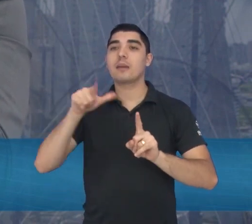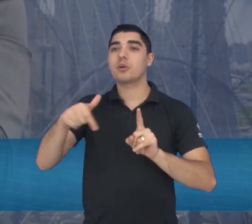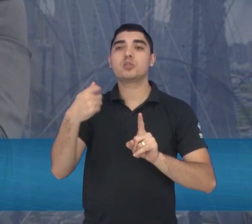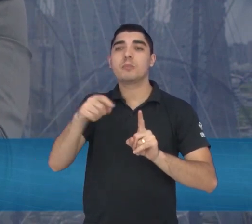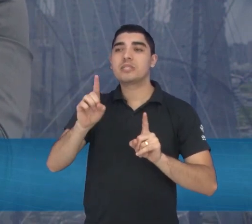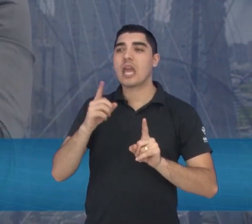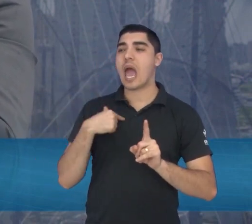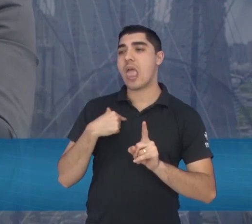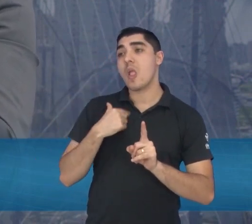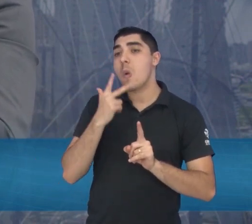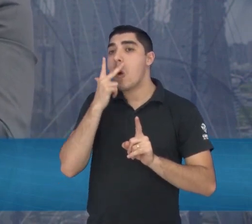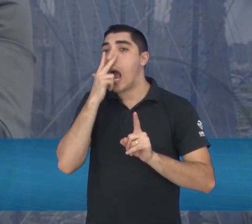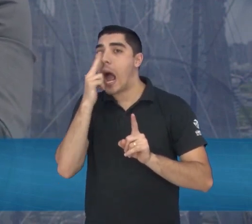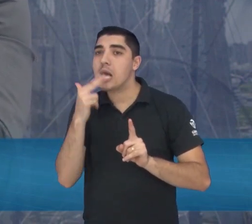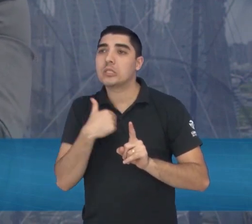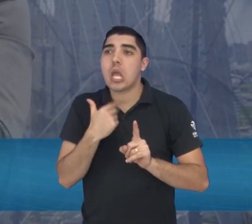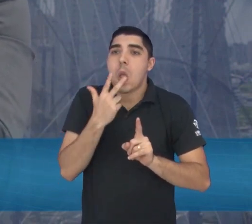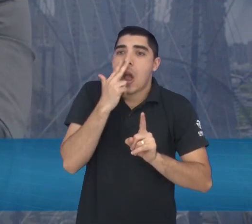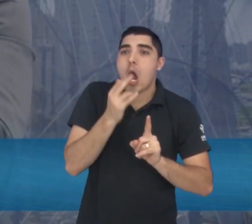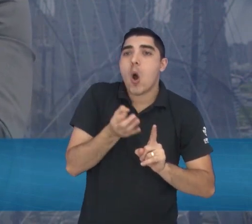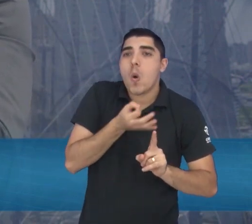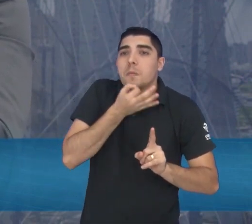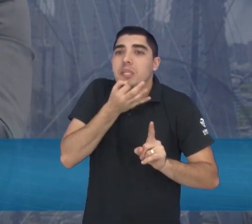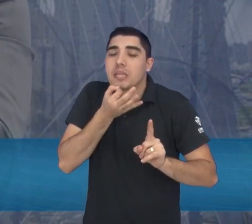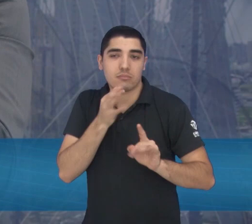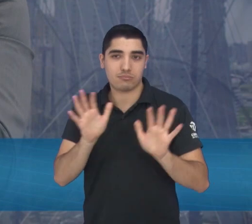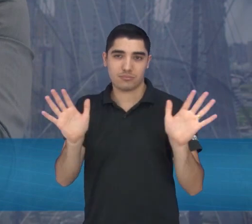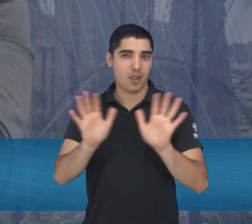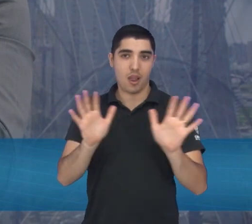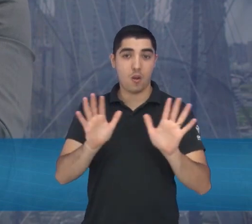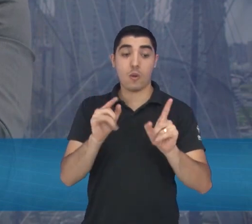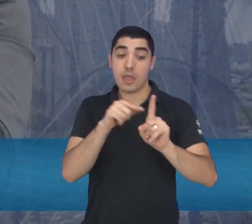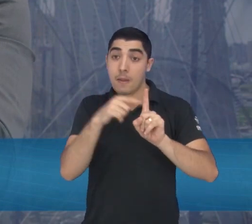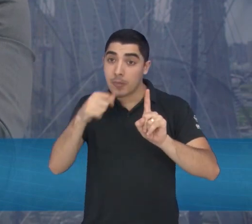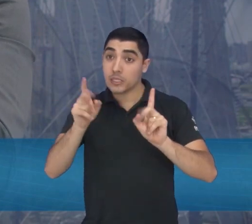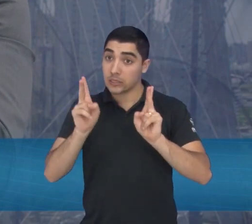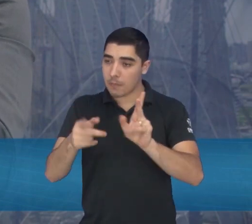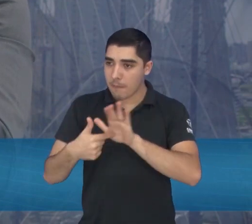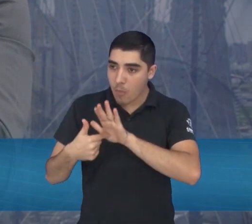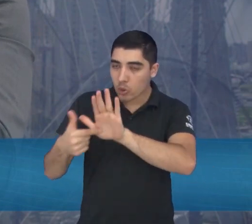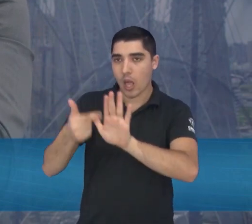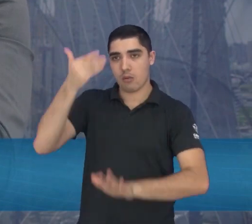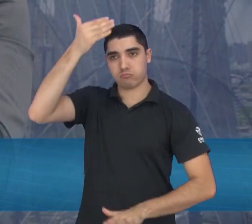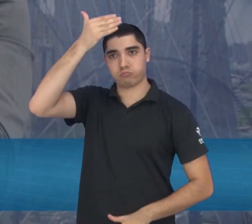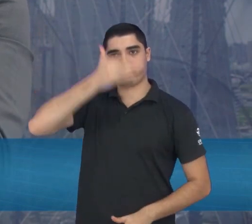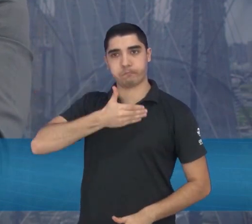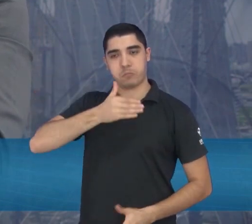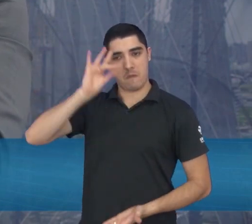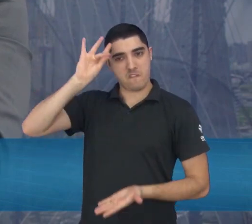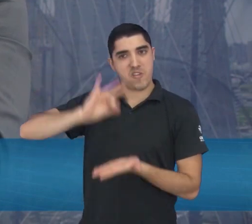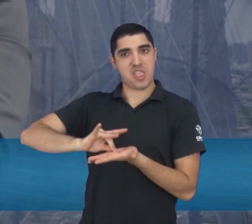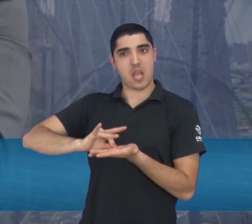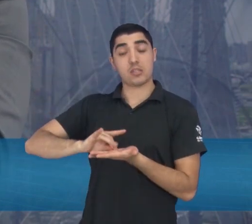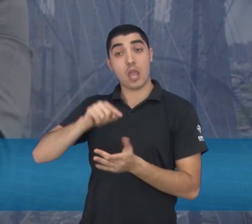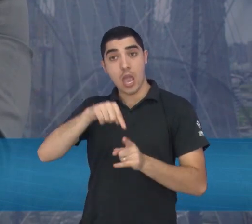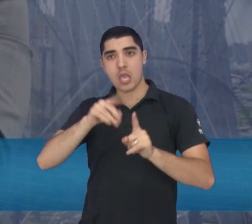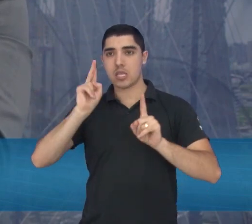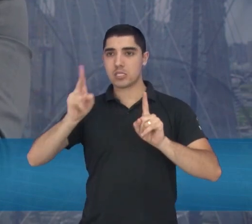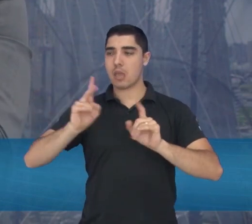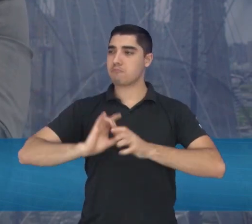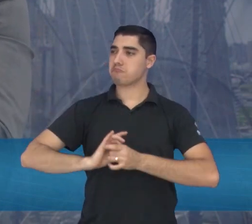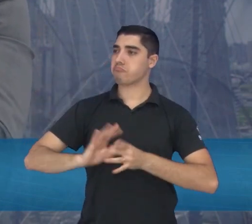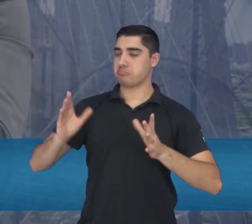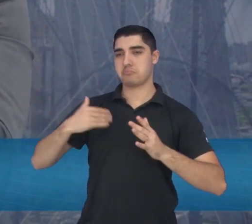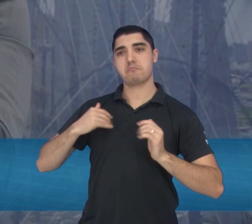de opiniões, em cima de dados. Isso faz com que ele tenha transparência, faz com que a gestão dele tenha autoconfiança, faz com que a gestão dele